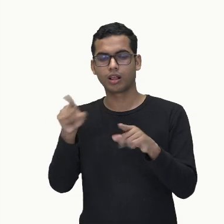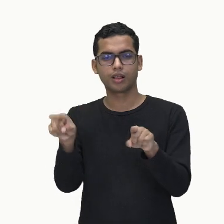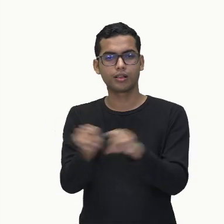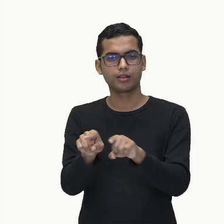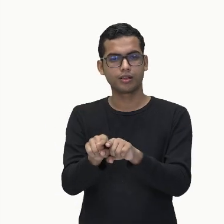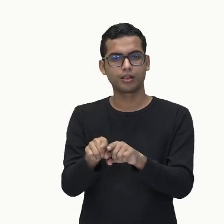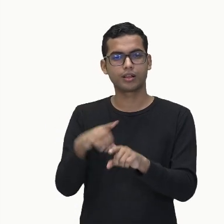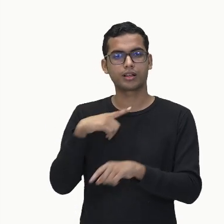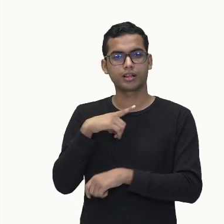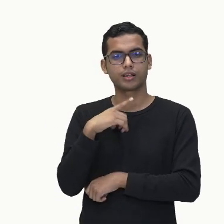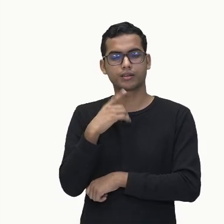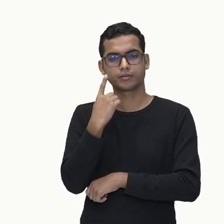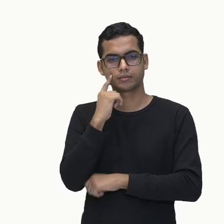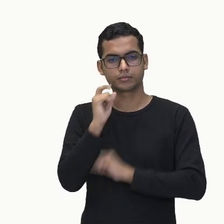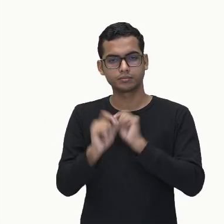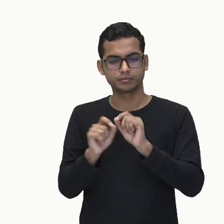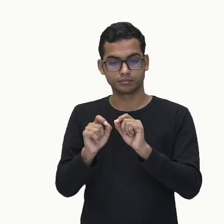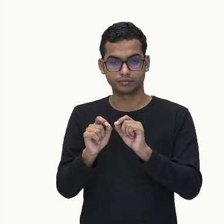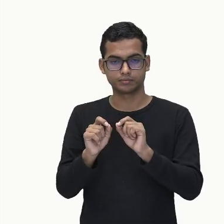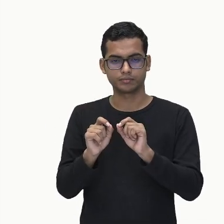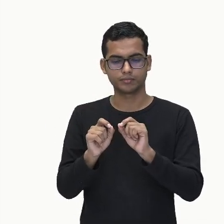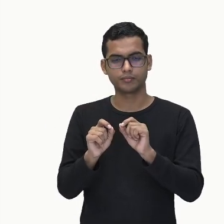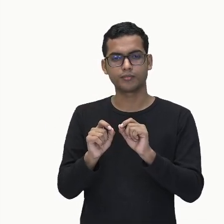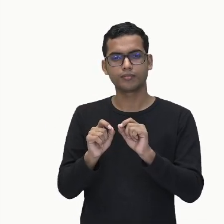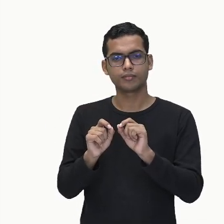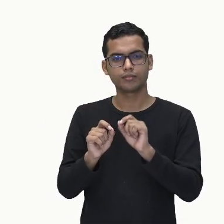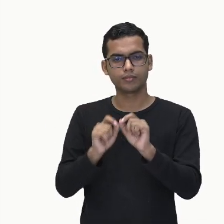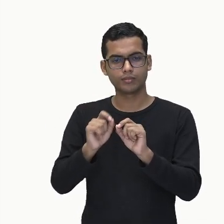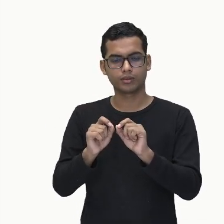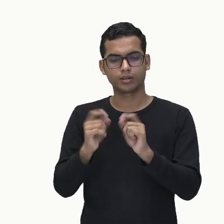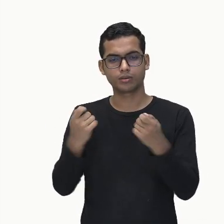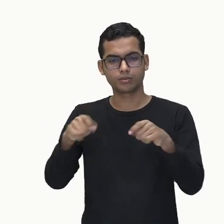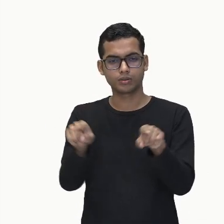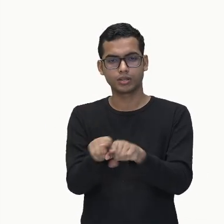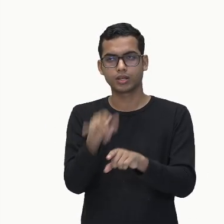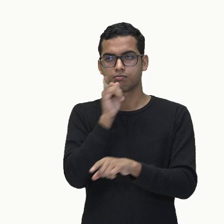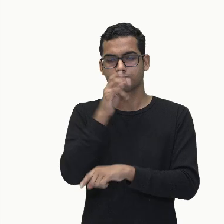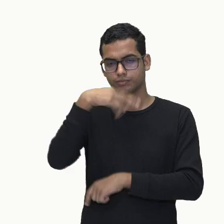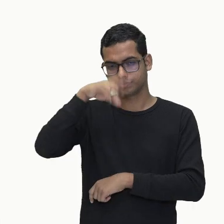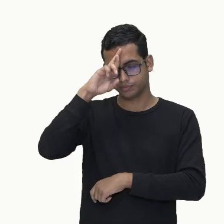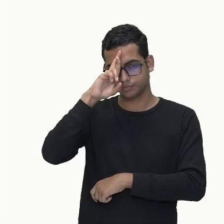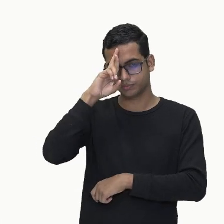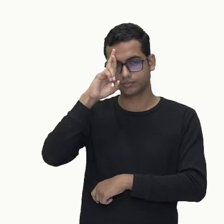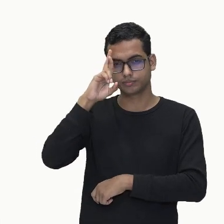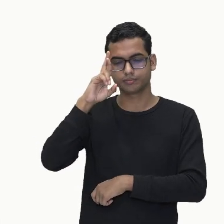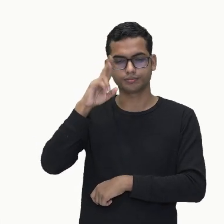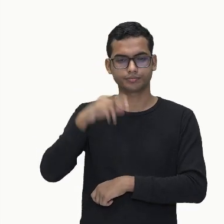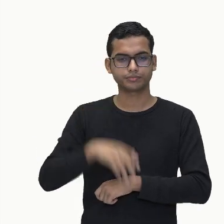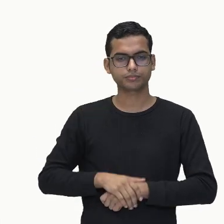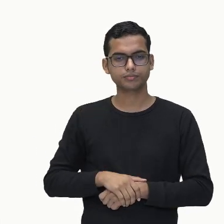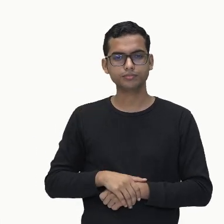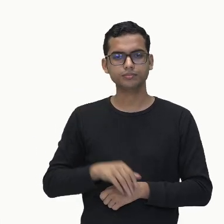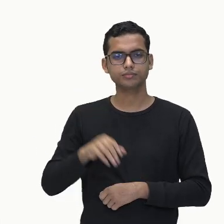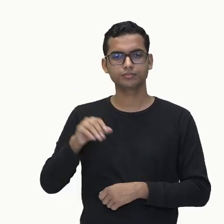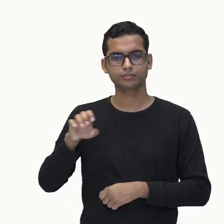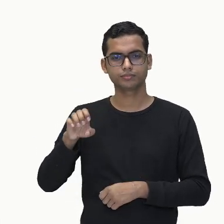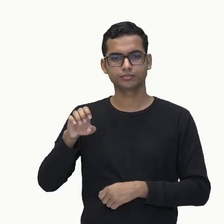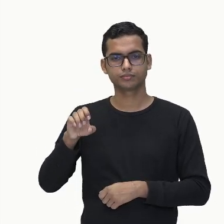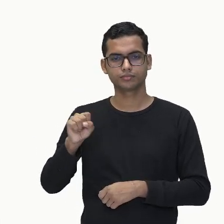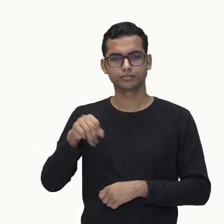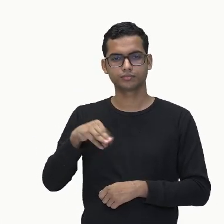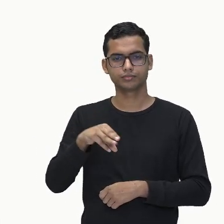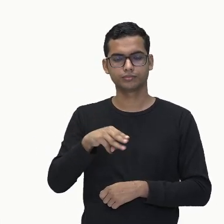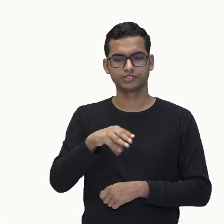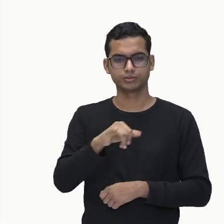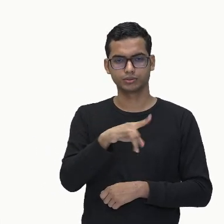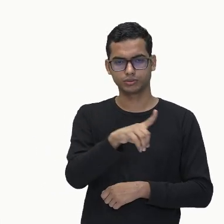pessoal e nunca esquecendo que meio-dia podemos dizer ES mediodia e meia-noite podemos